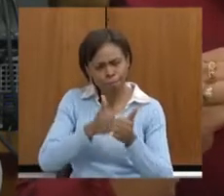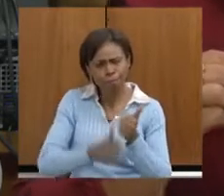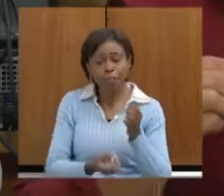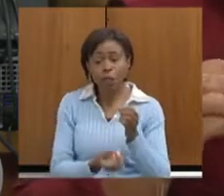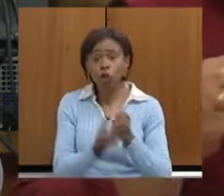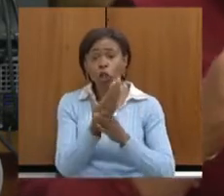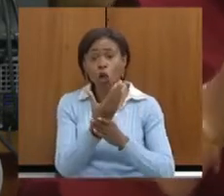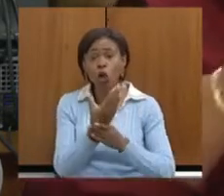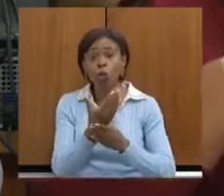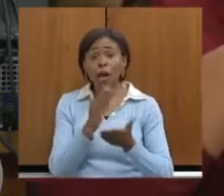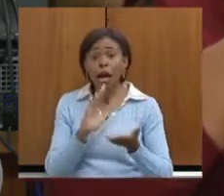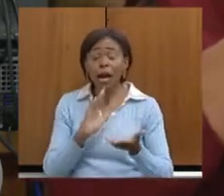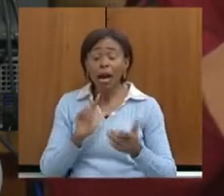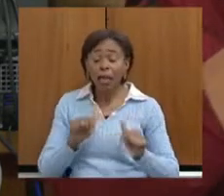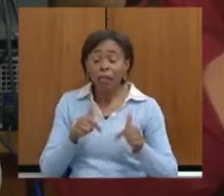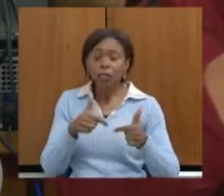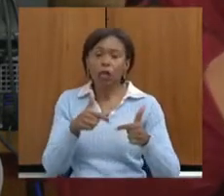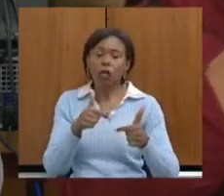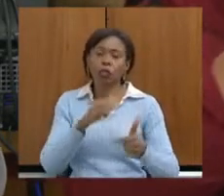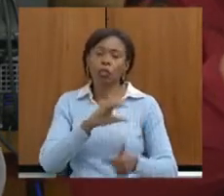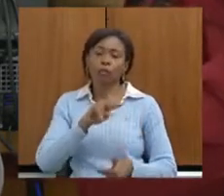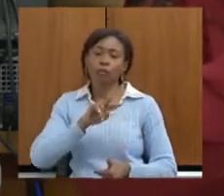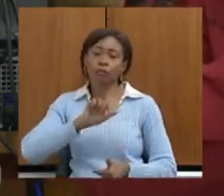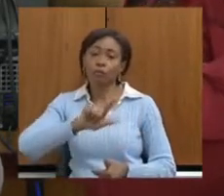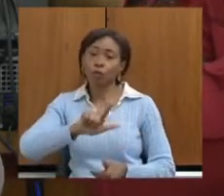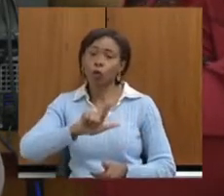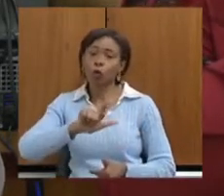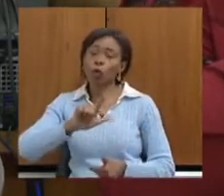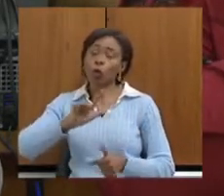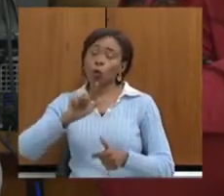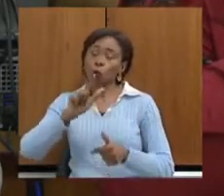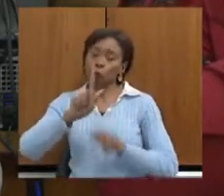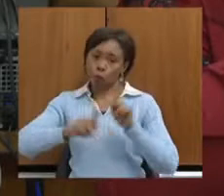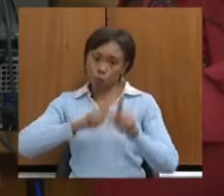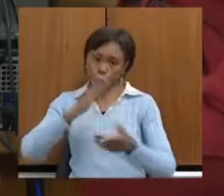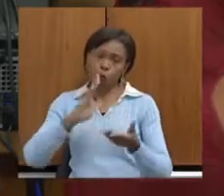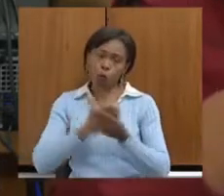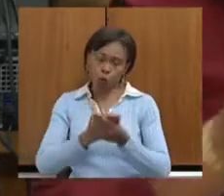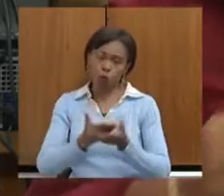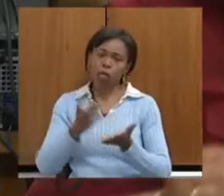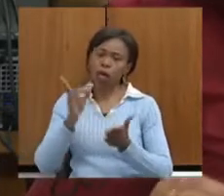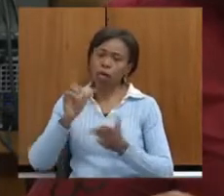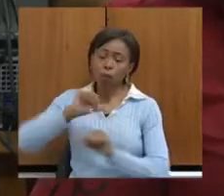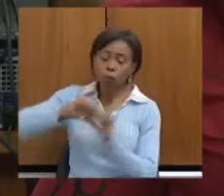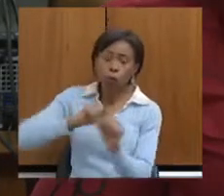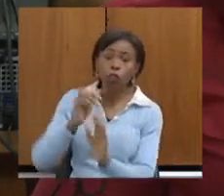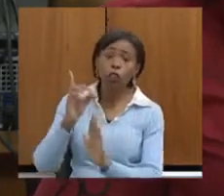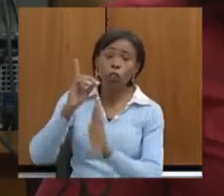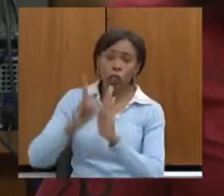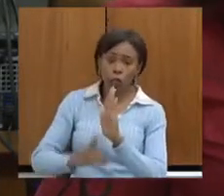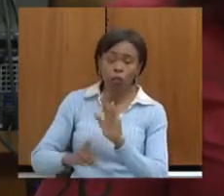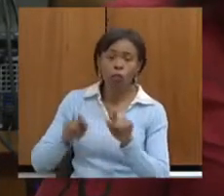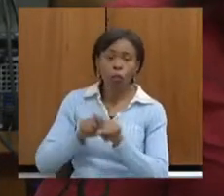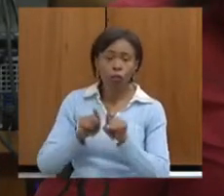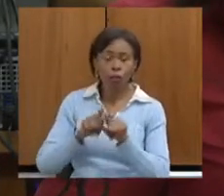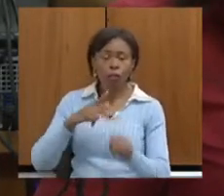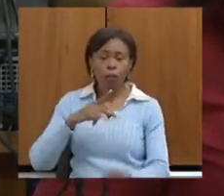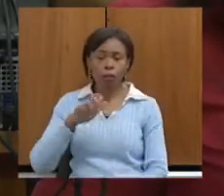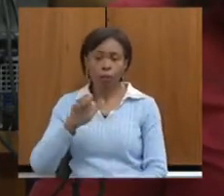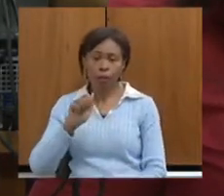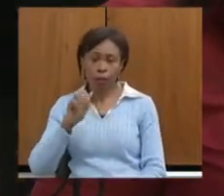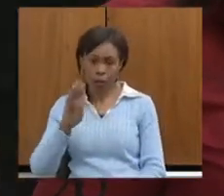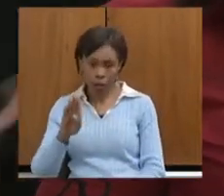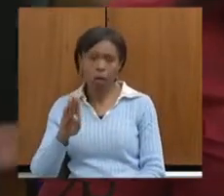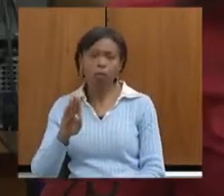também é construir a ação civil pública e colocou sua ele até como direito né esse direito vai se